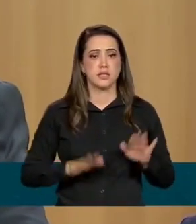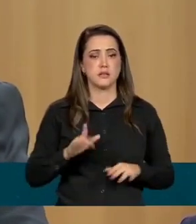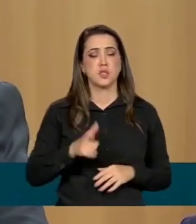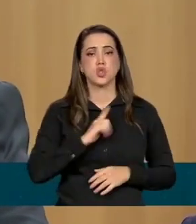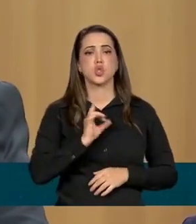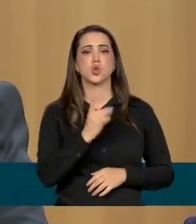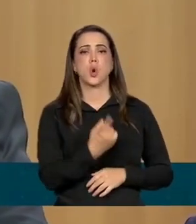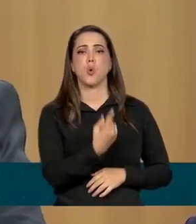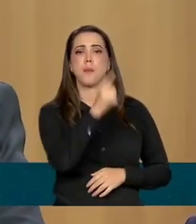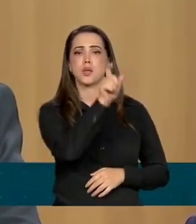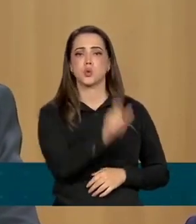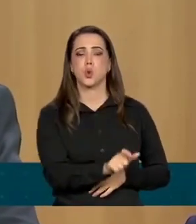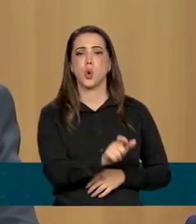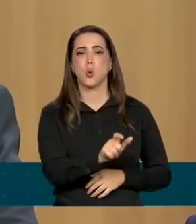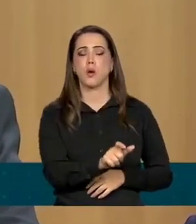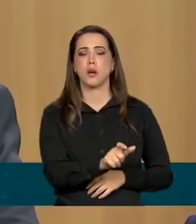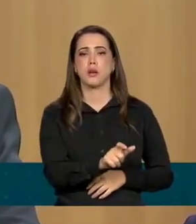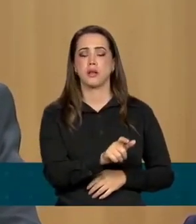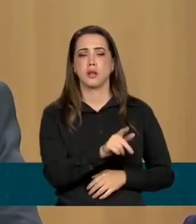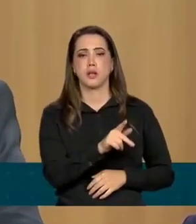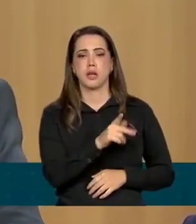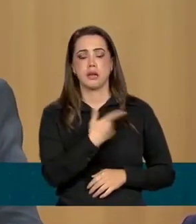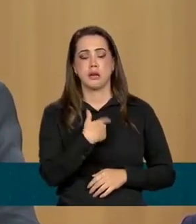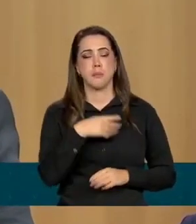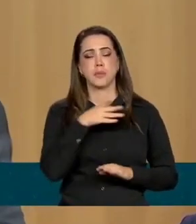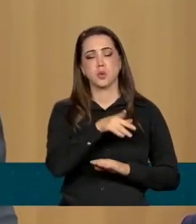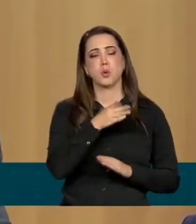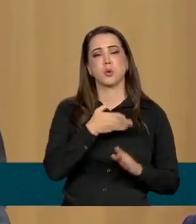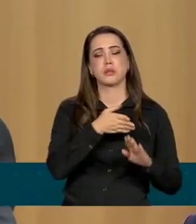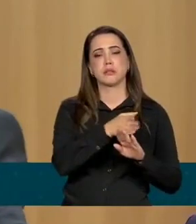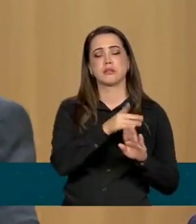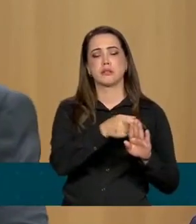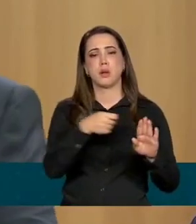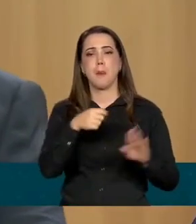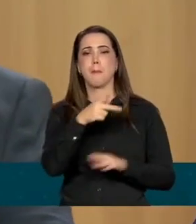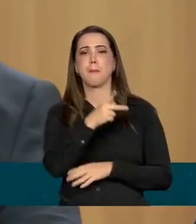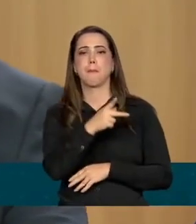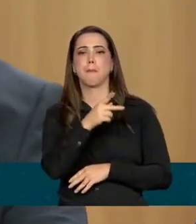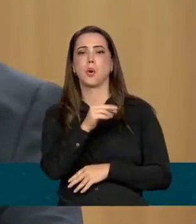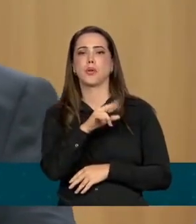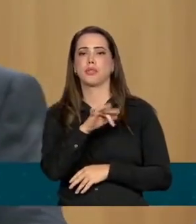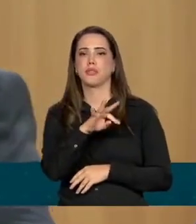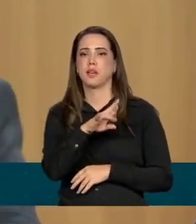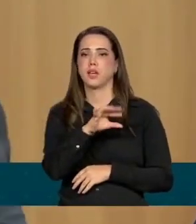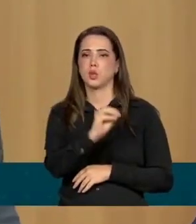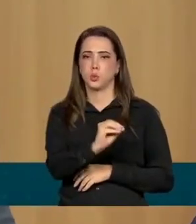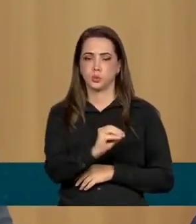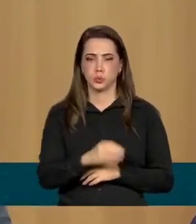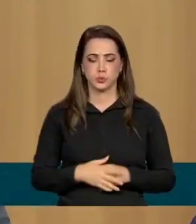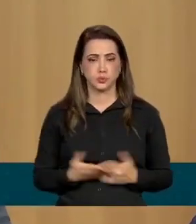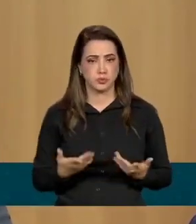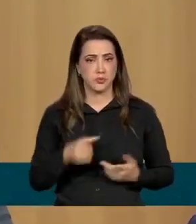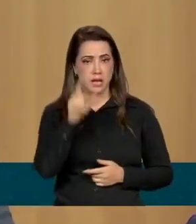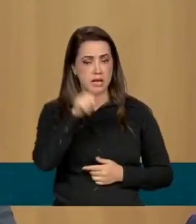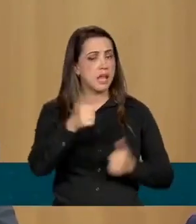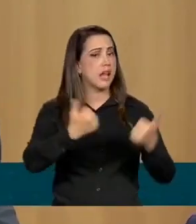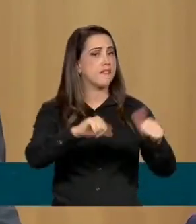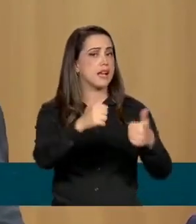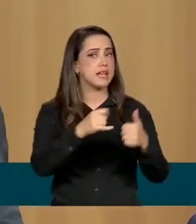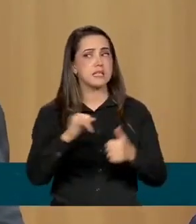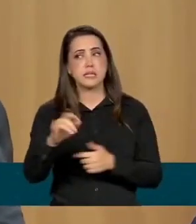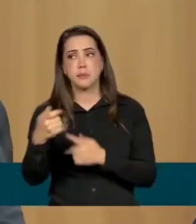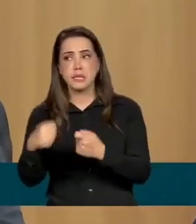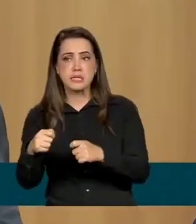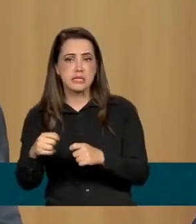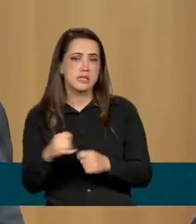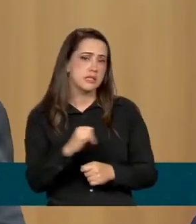porteiro, que todo mundo conhece. E quem é que faz essa aferição? A autoridade educacional local. Porque